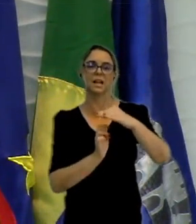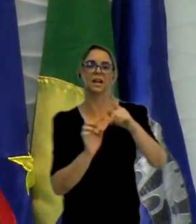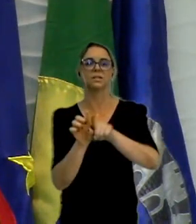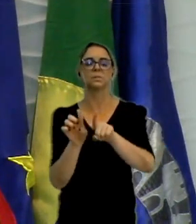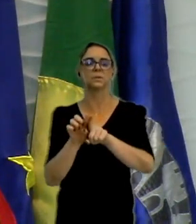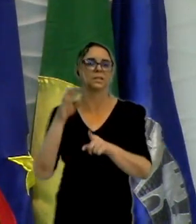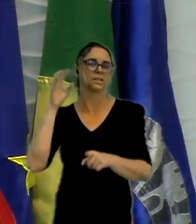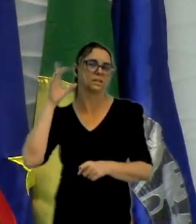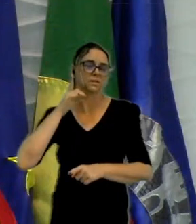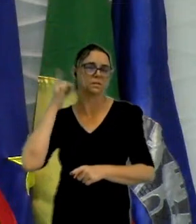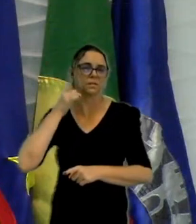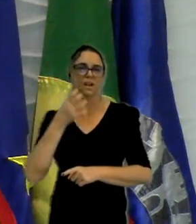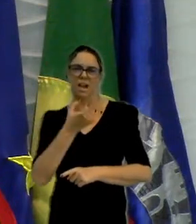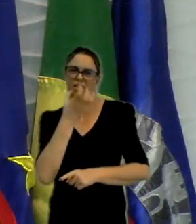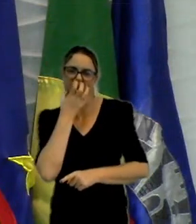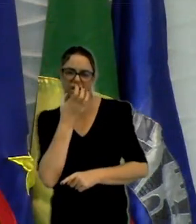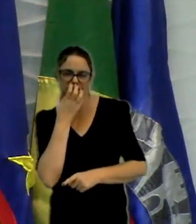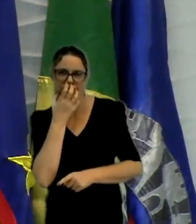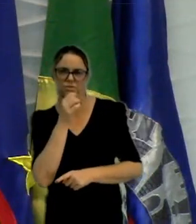de cachorro e de cachorra.